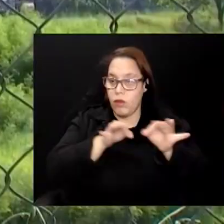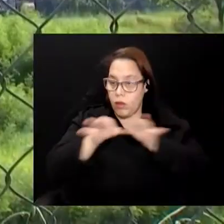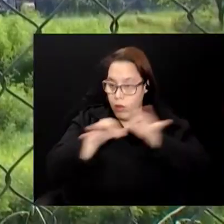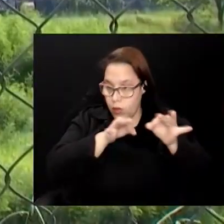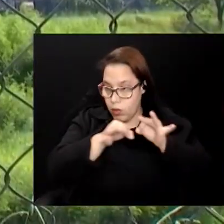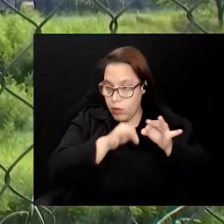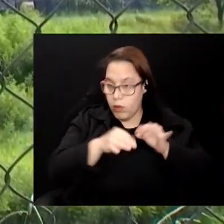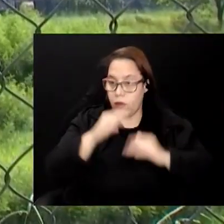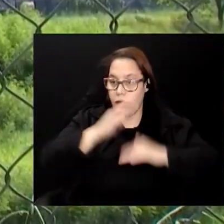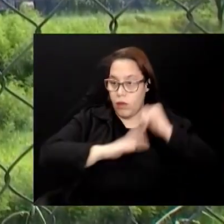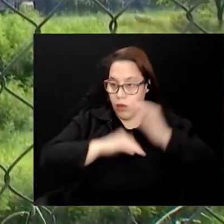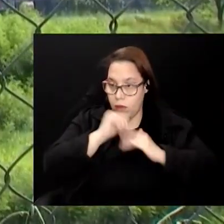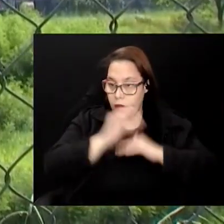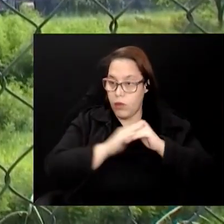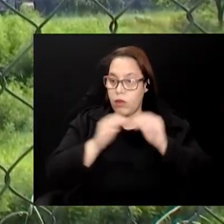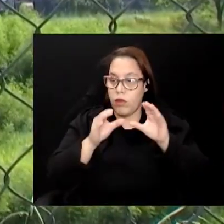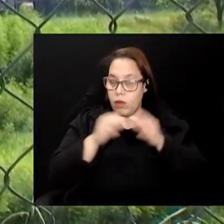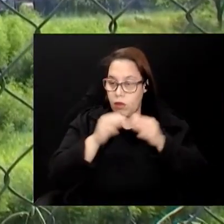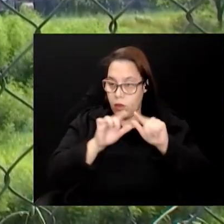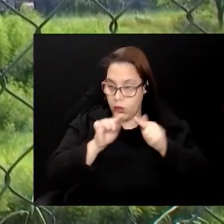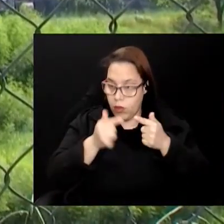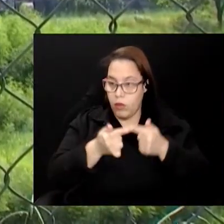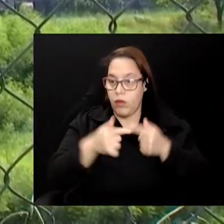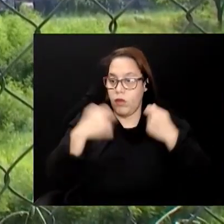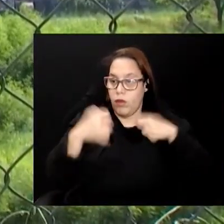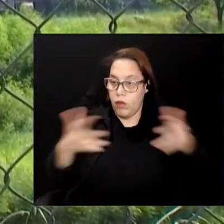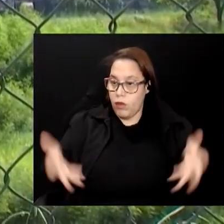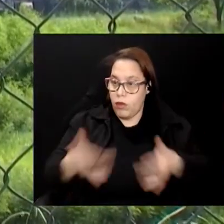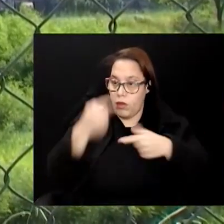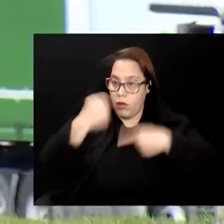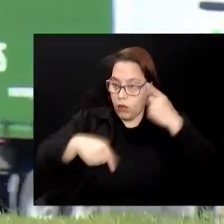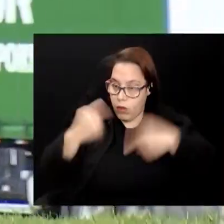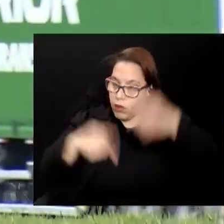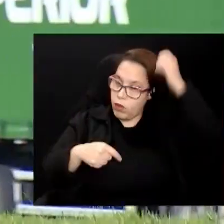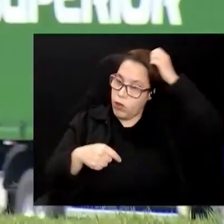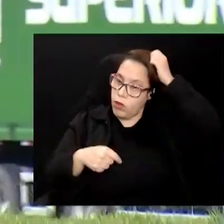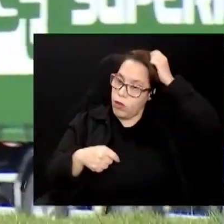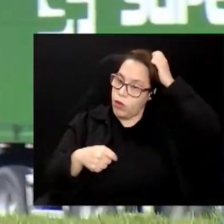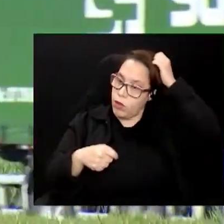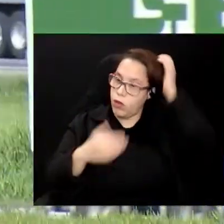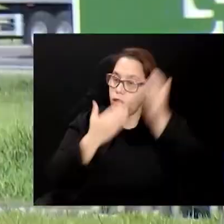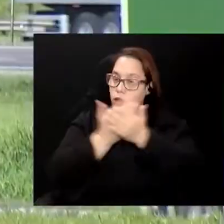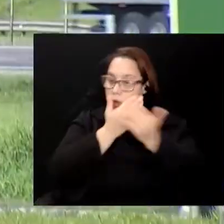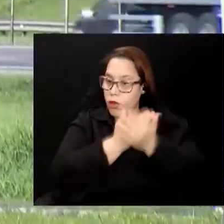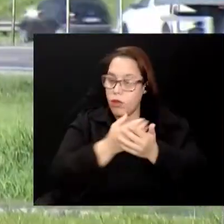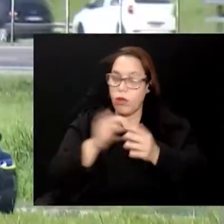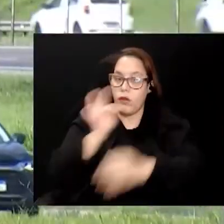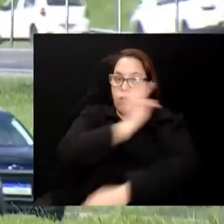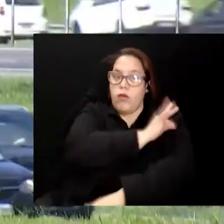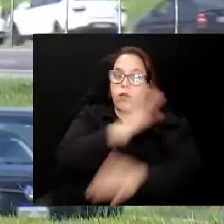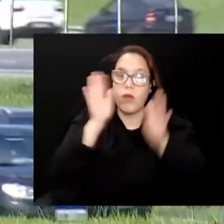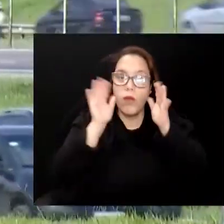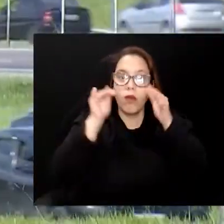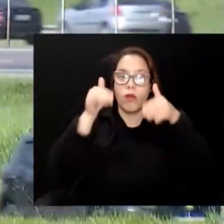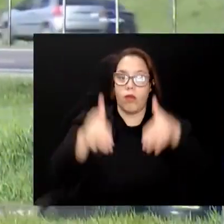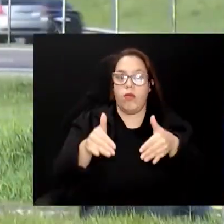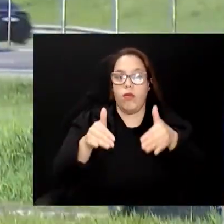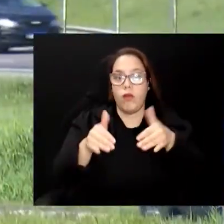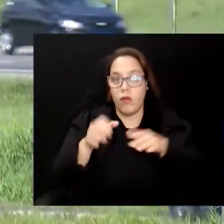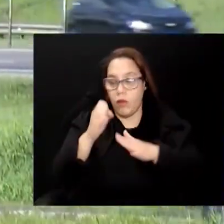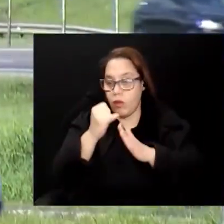o grupo também deve promover debates e estudos técnicos focados em infraestrutura